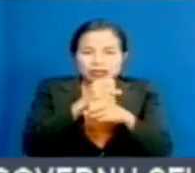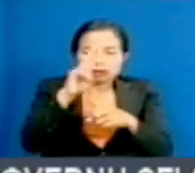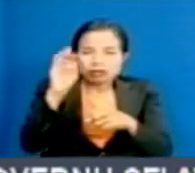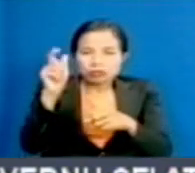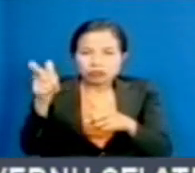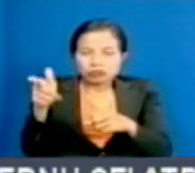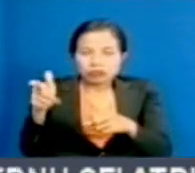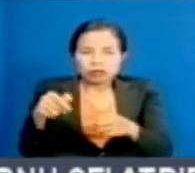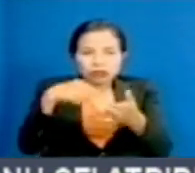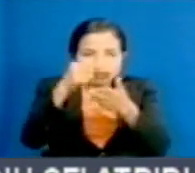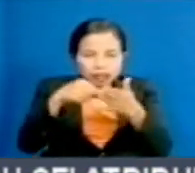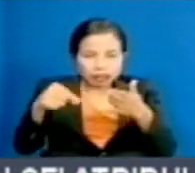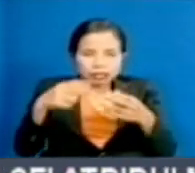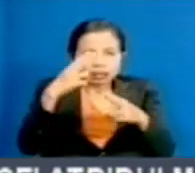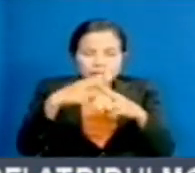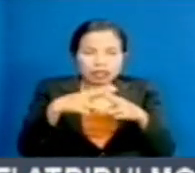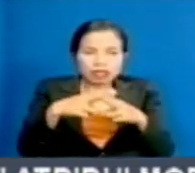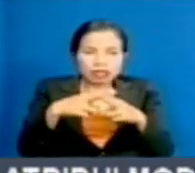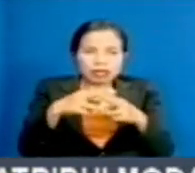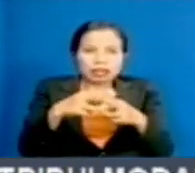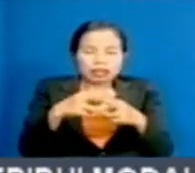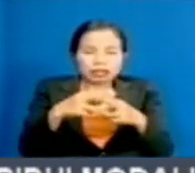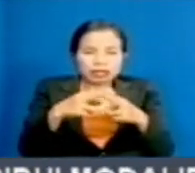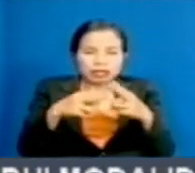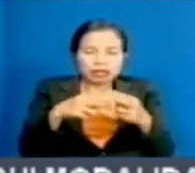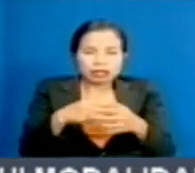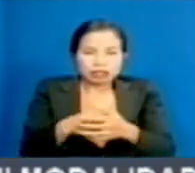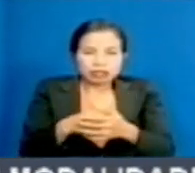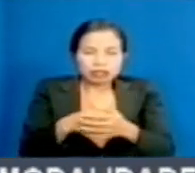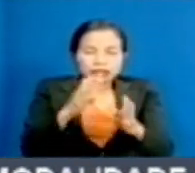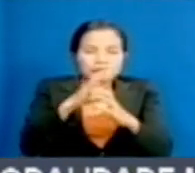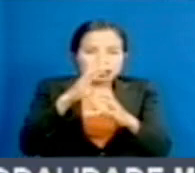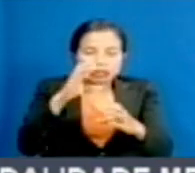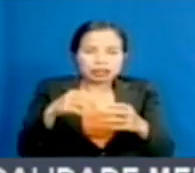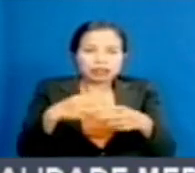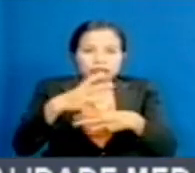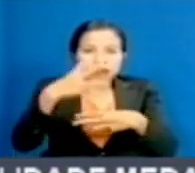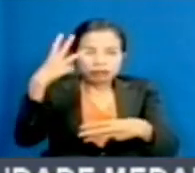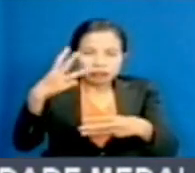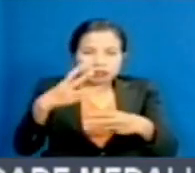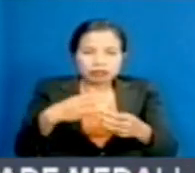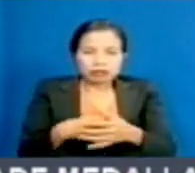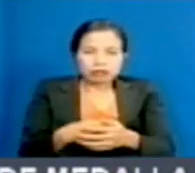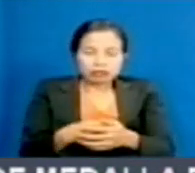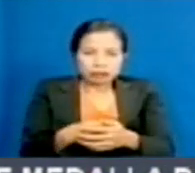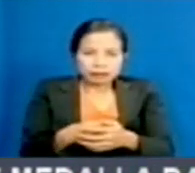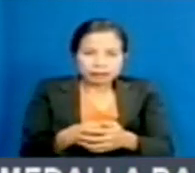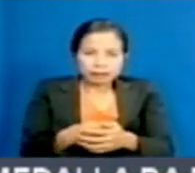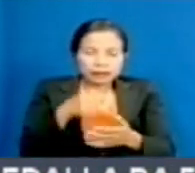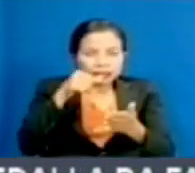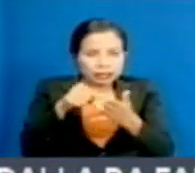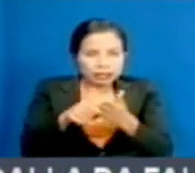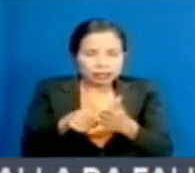arwanulu hodi hakerek det narang iha kareta lolong no bidro kareta oi. Bernardo Vicente explica de espaço